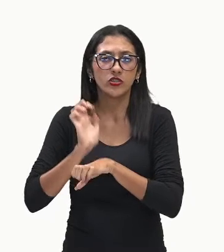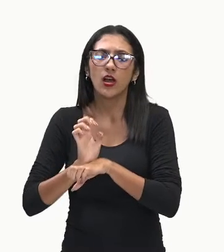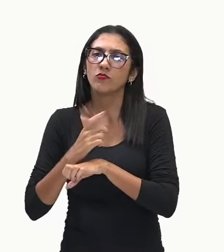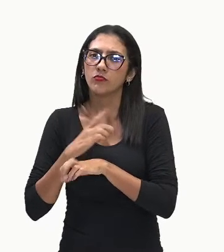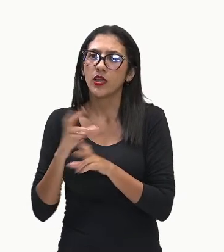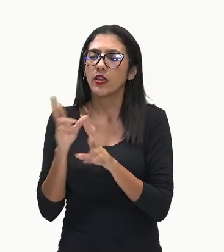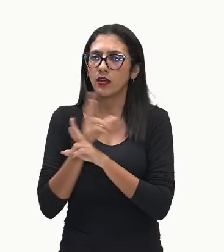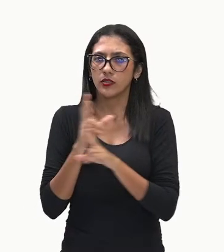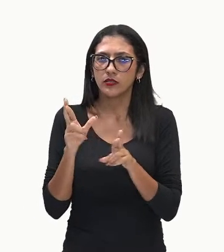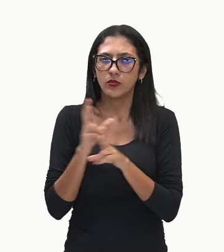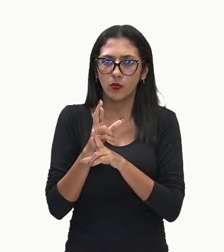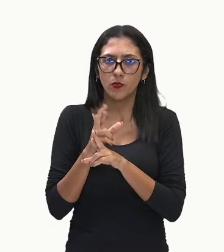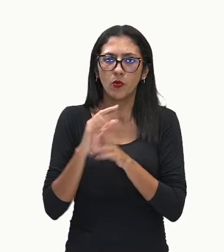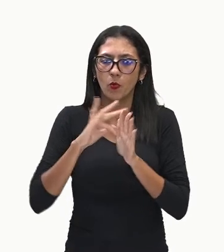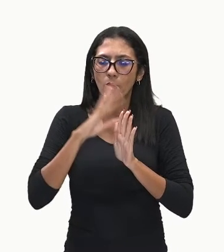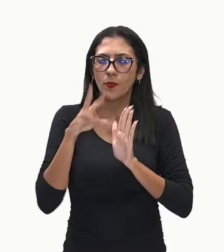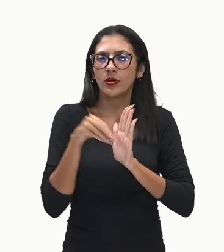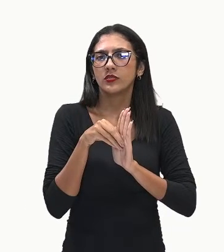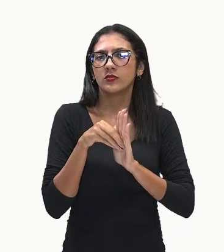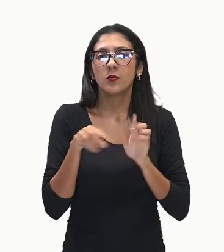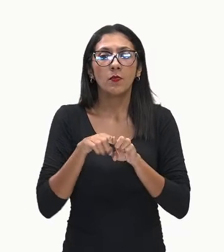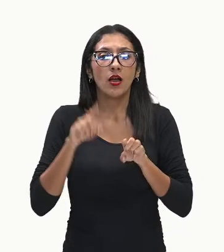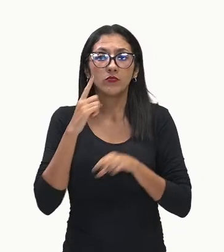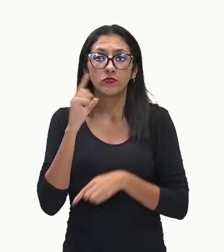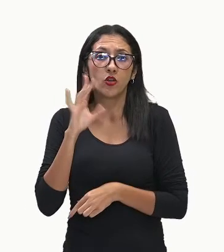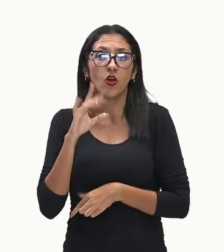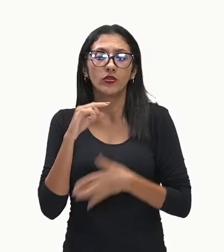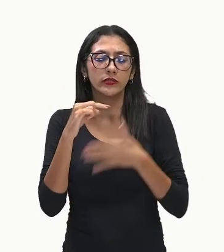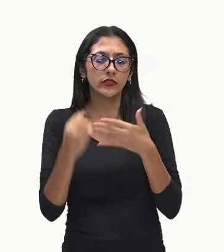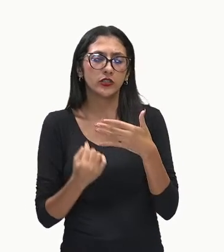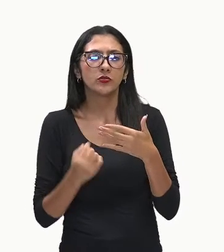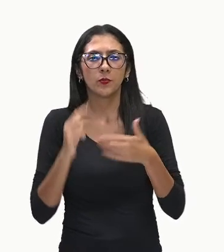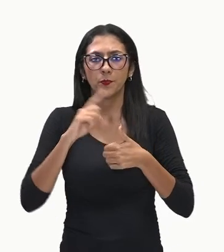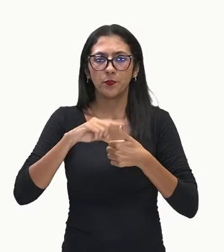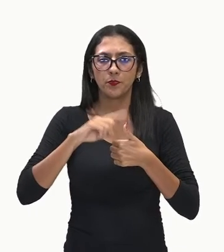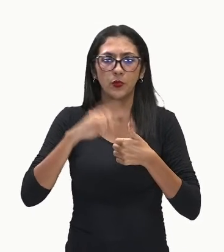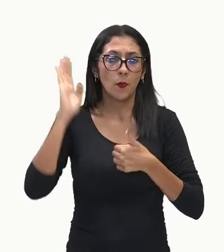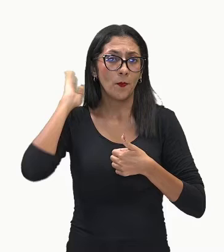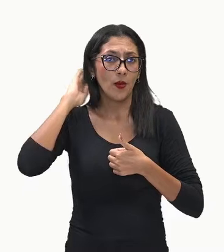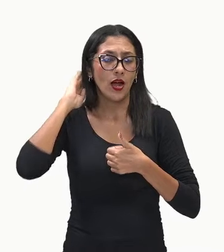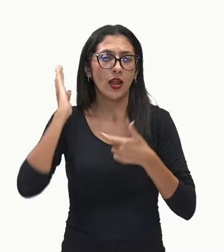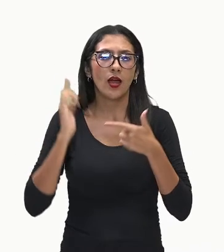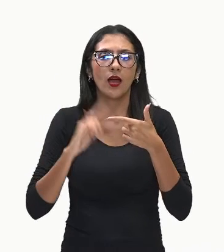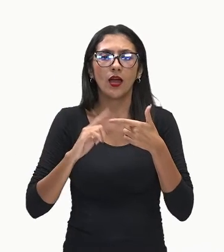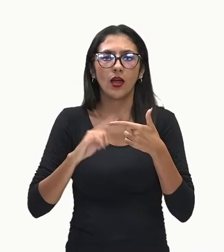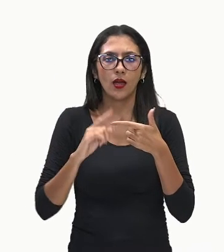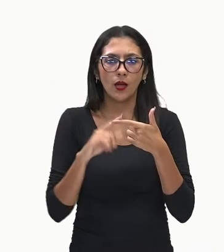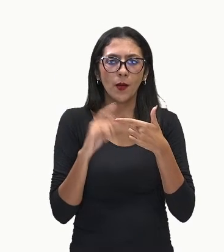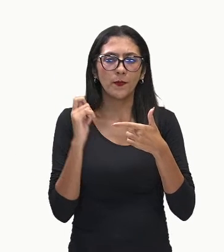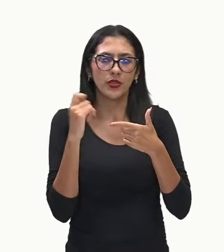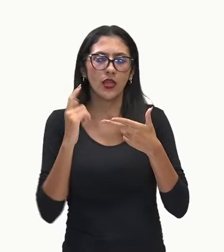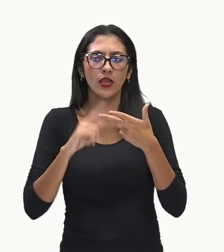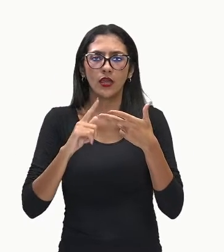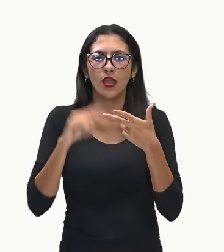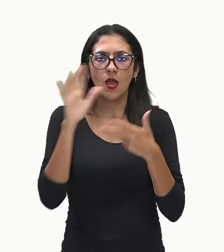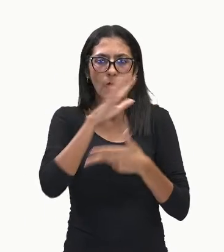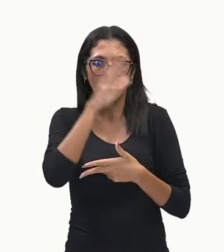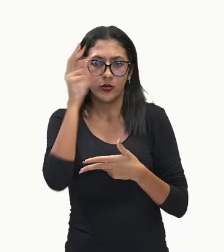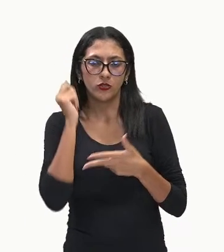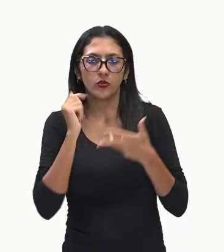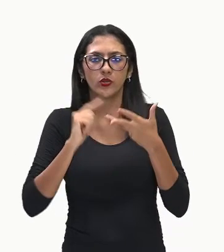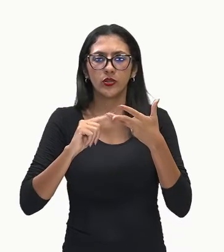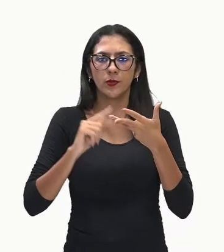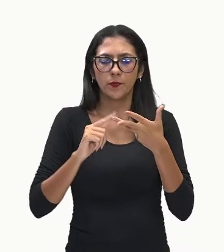Legal. Mas aqui nós só temos 5. Quais são eles? O Pará, Mato Grosso, Amazônia,